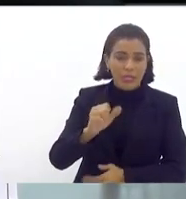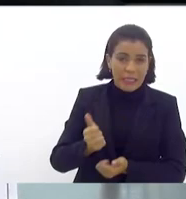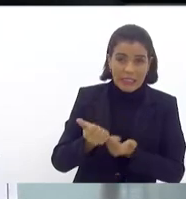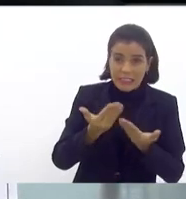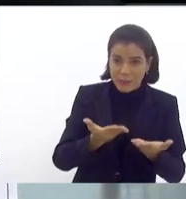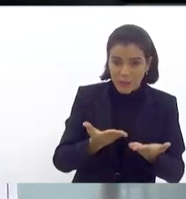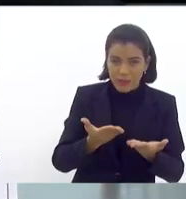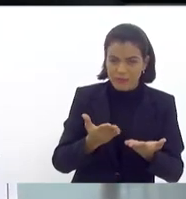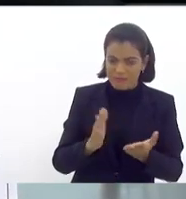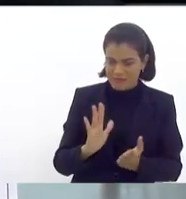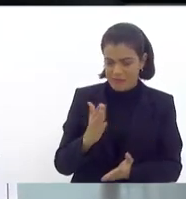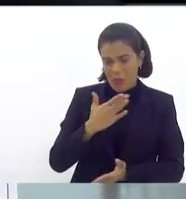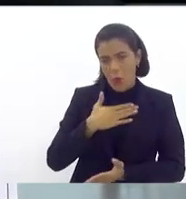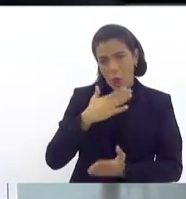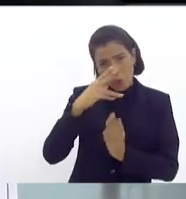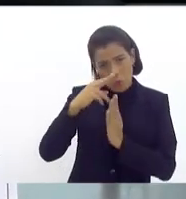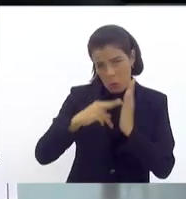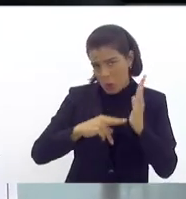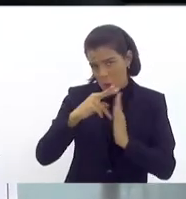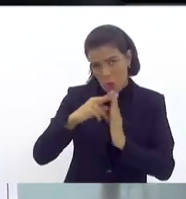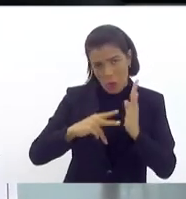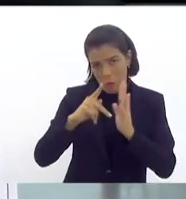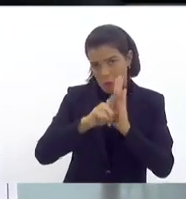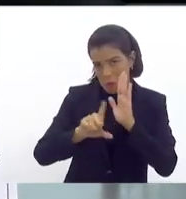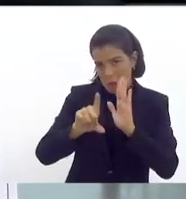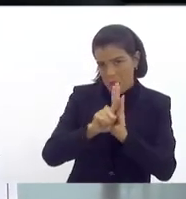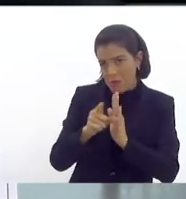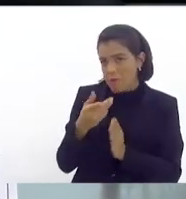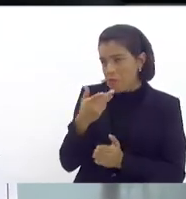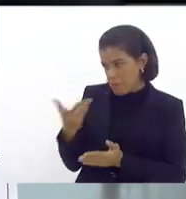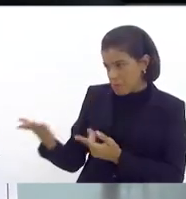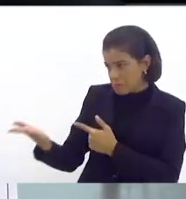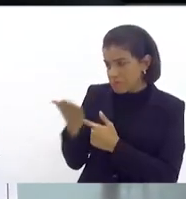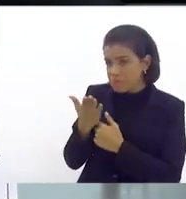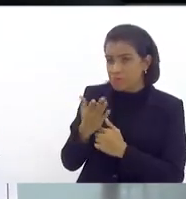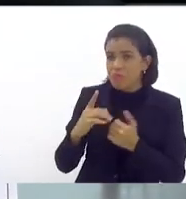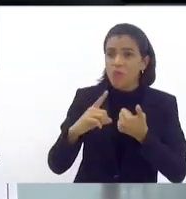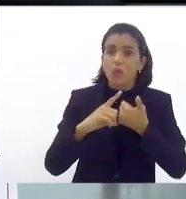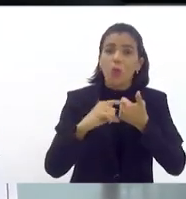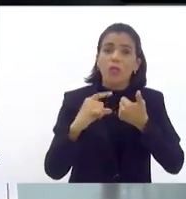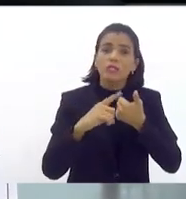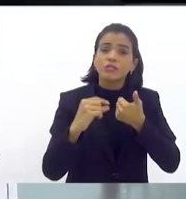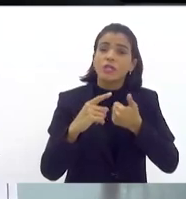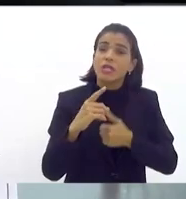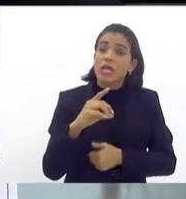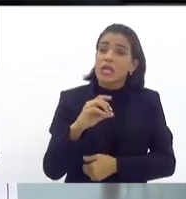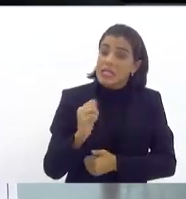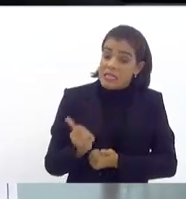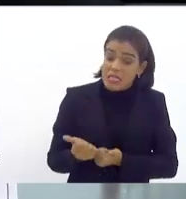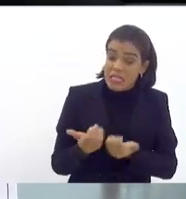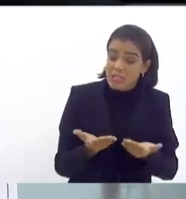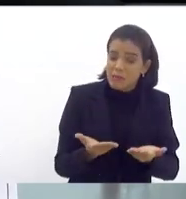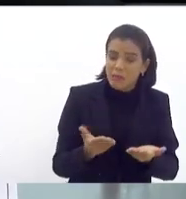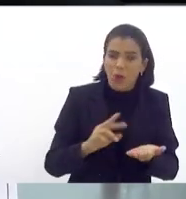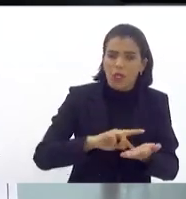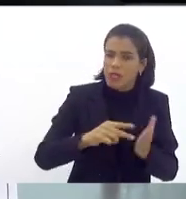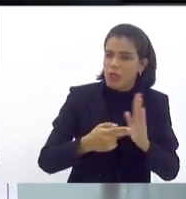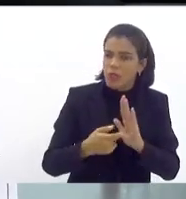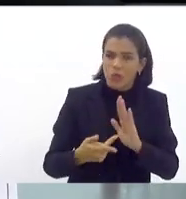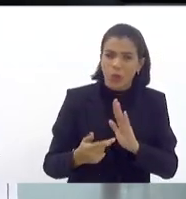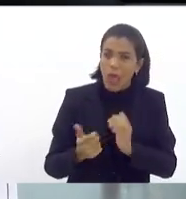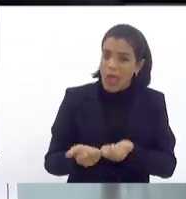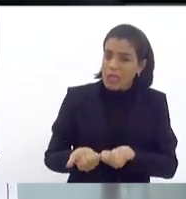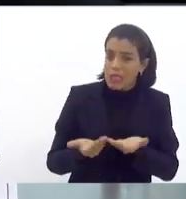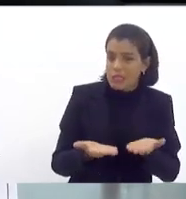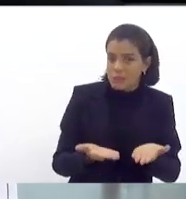Mas eu não estou com o projeto dela aqui, doutor Sérgio, eu vou pedir o seu auxílio. Olha o artigo 1º. Porque dispõe não é obrigatória, está à